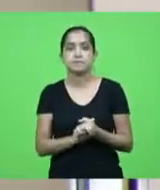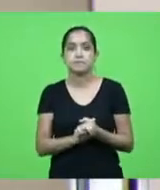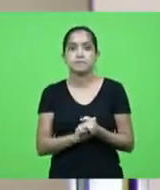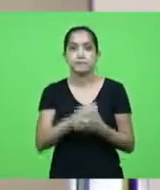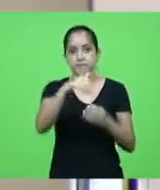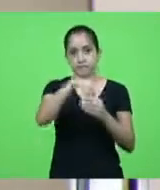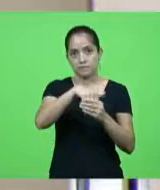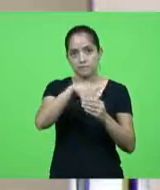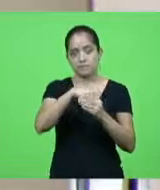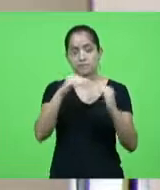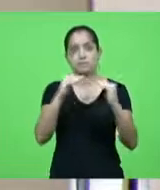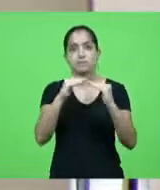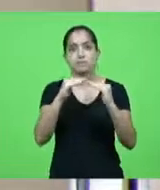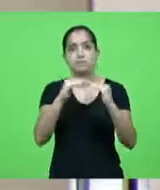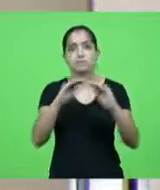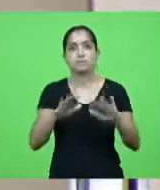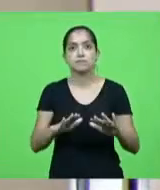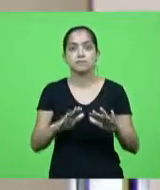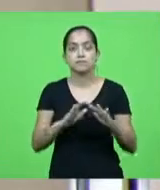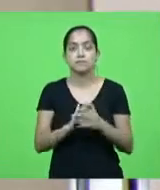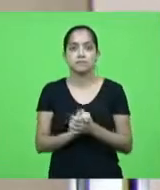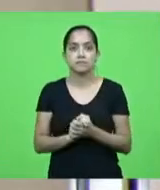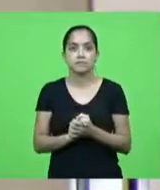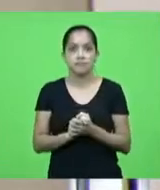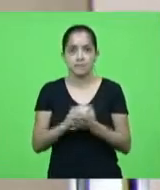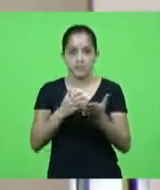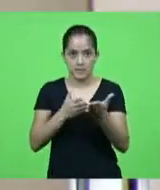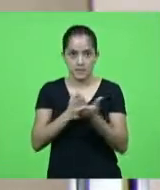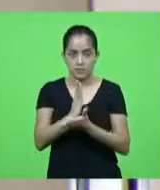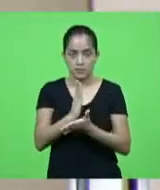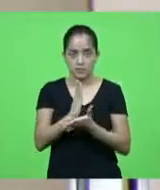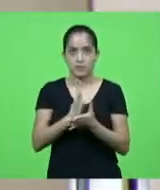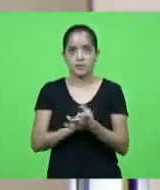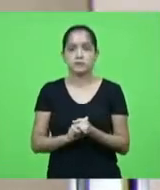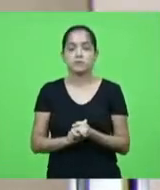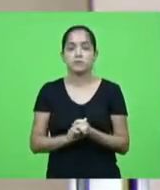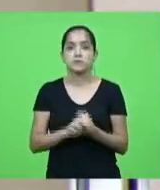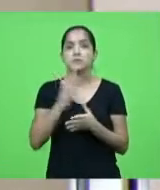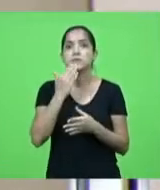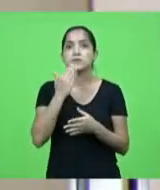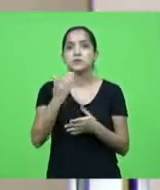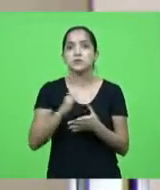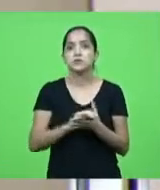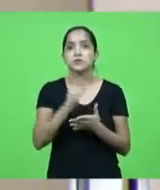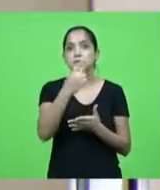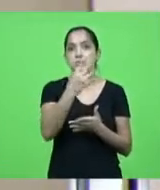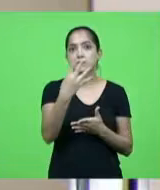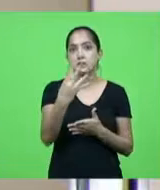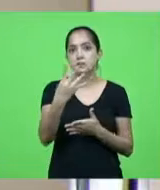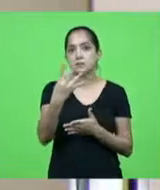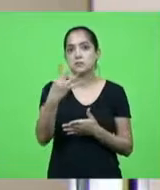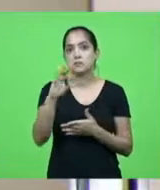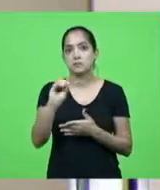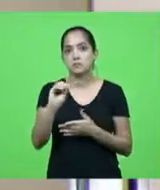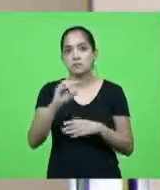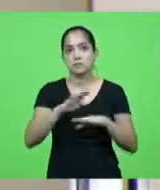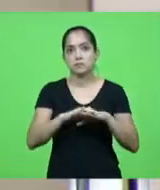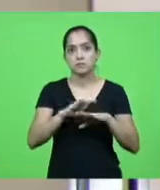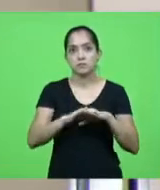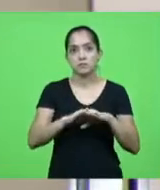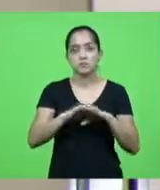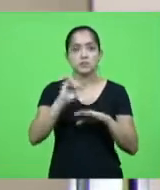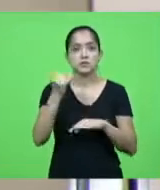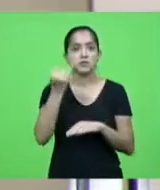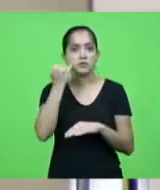votação. Deputados que aprovam, permaneçam como se encontram. Aprovado por unanimidade. Pedido de informação 140, atua deputado Jessé